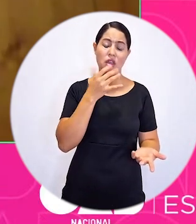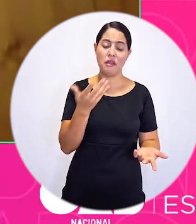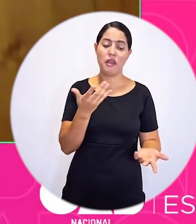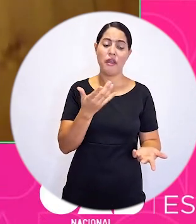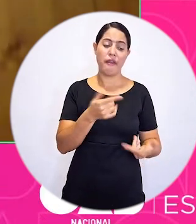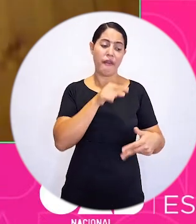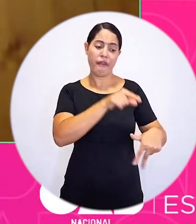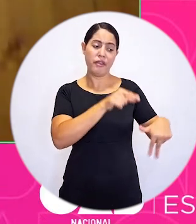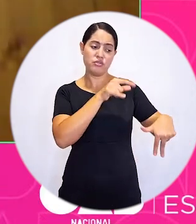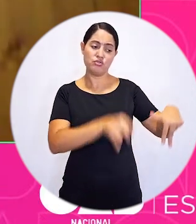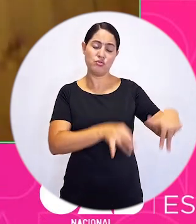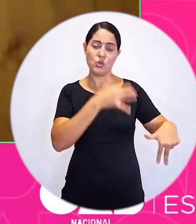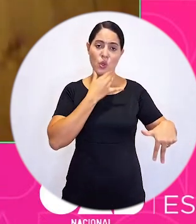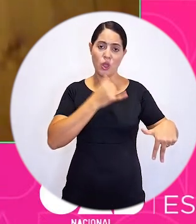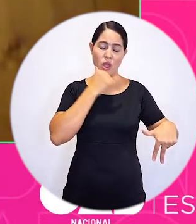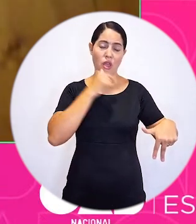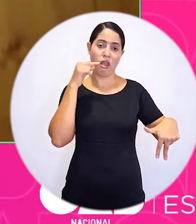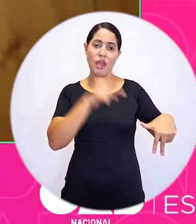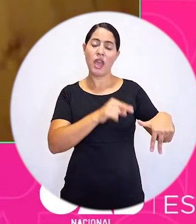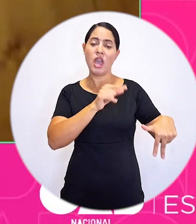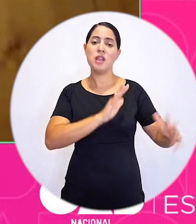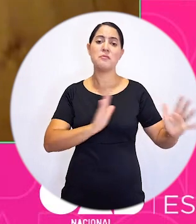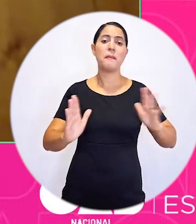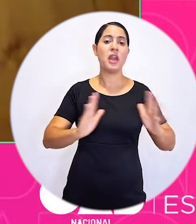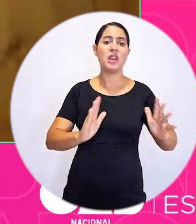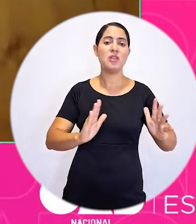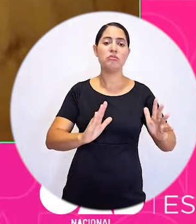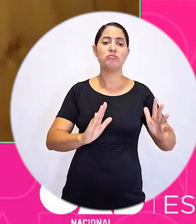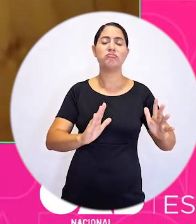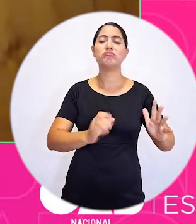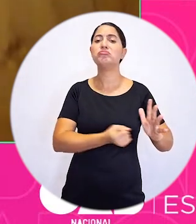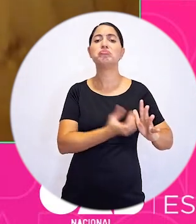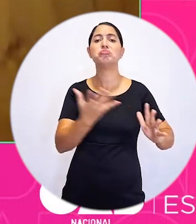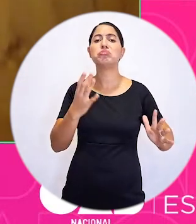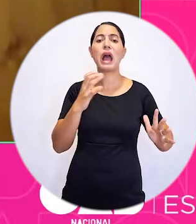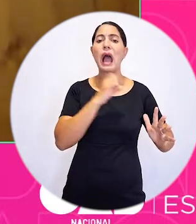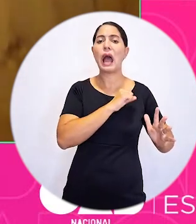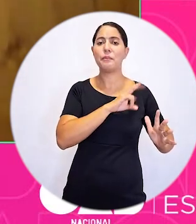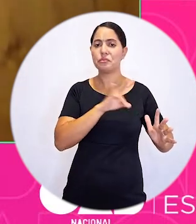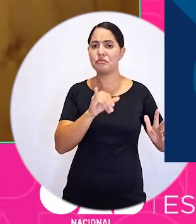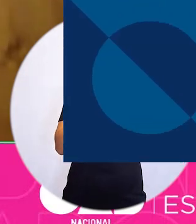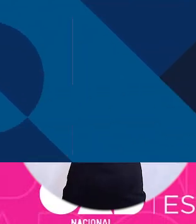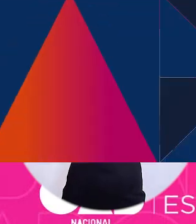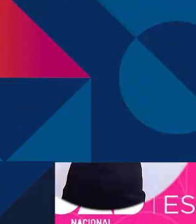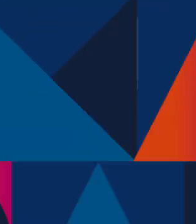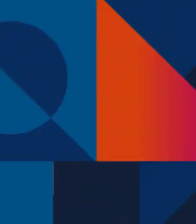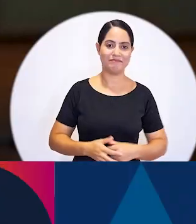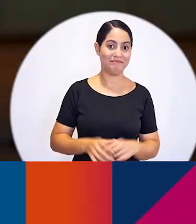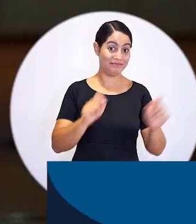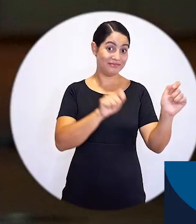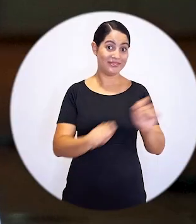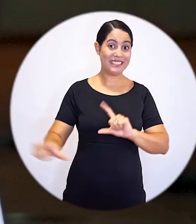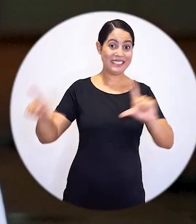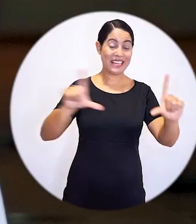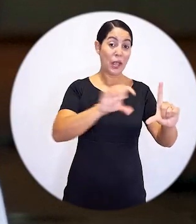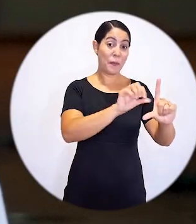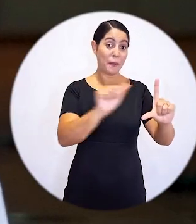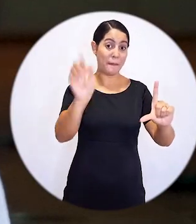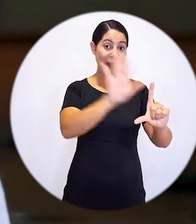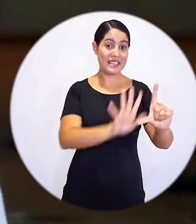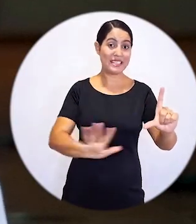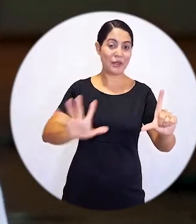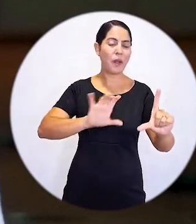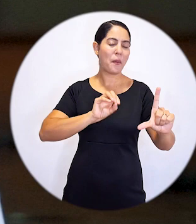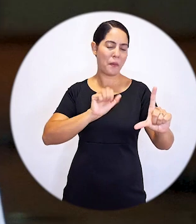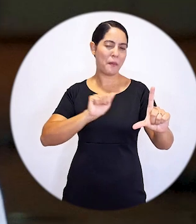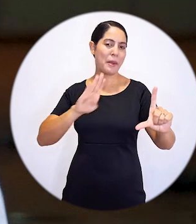juiz ou juíza pode julgar, em quanto tempo ele vai julgar a causa, né, muito provavelmente. Este programa é mais